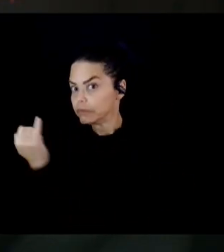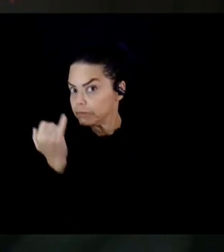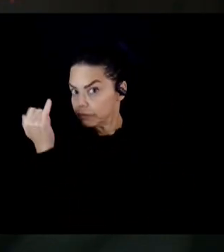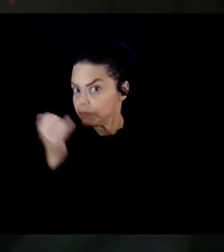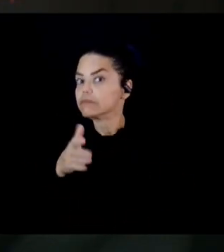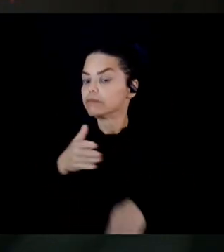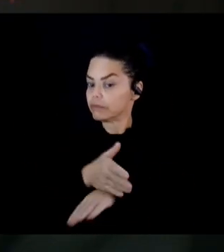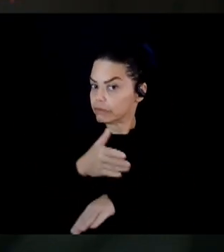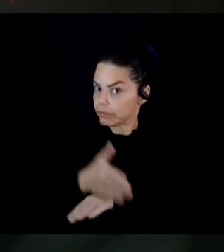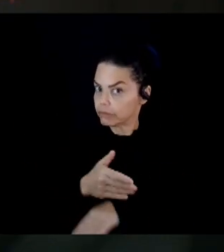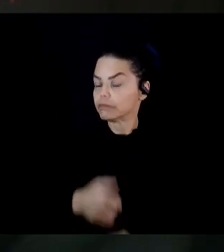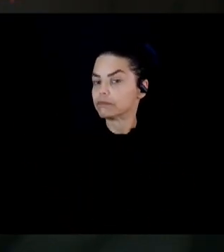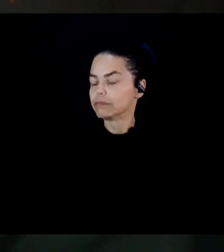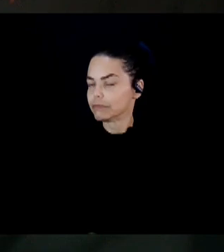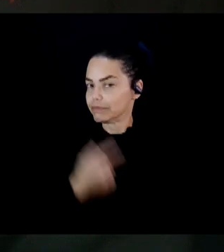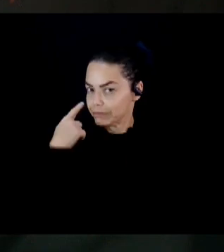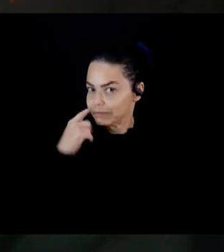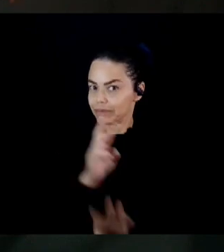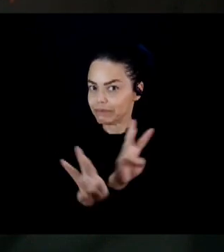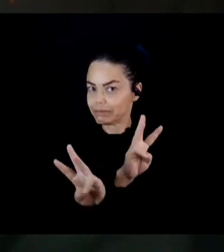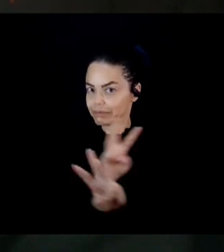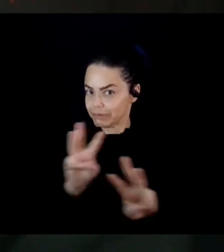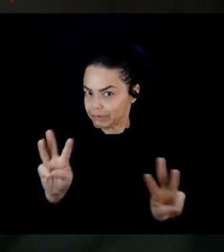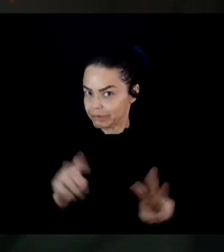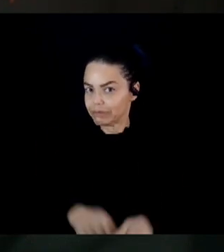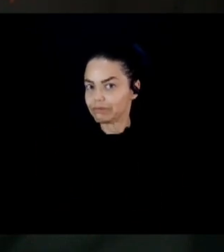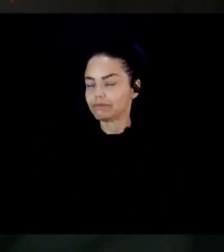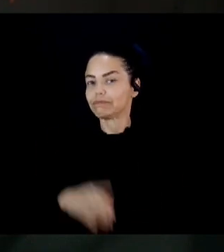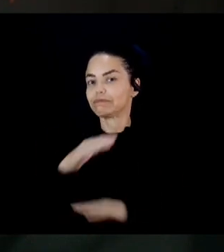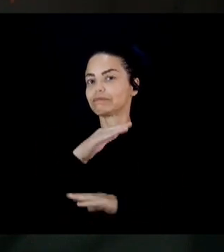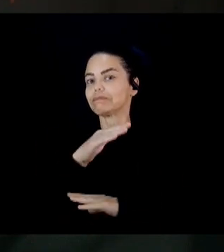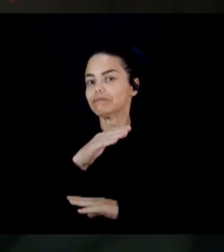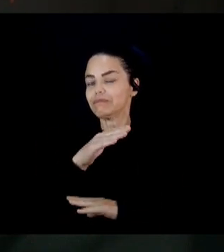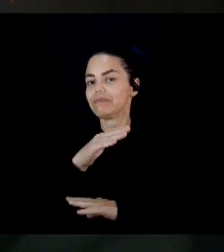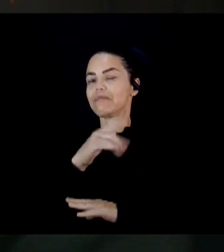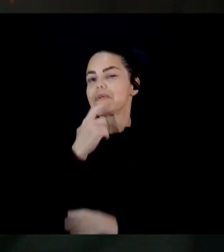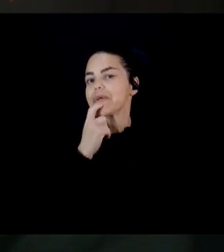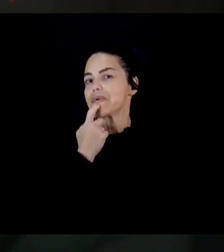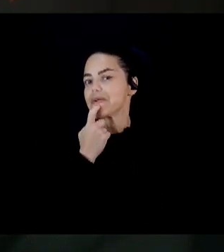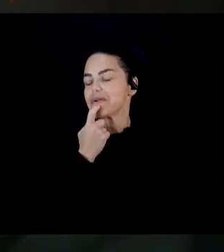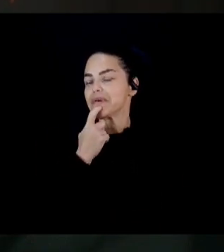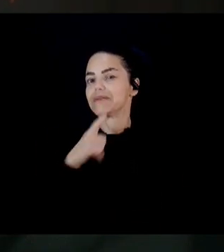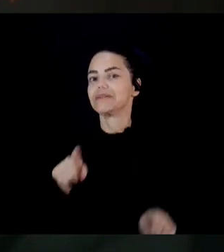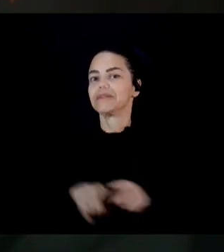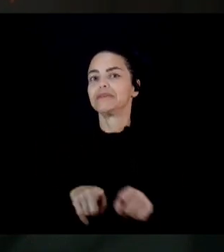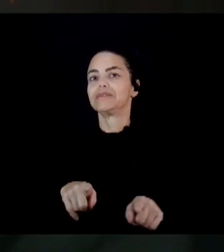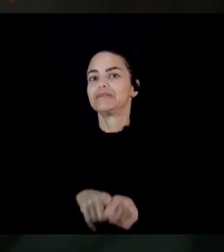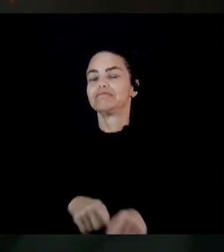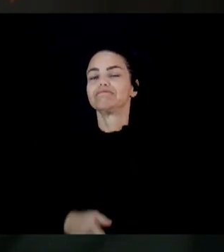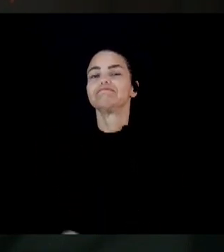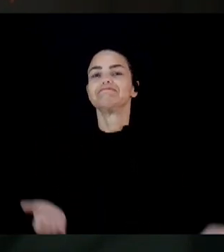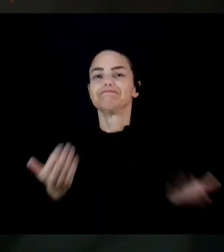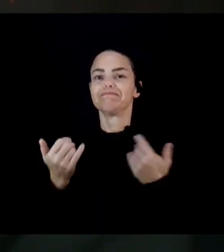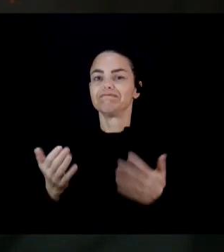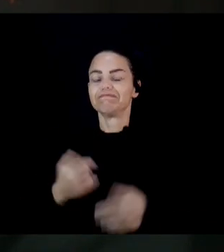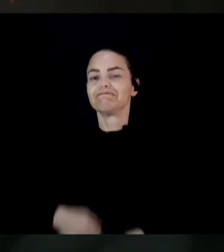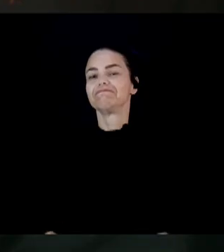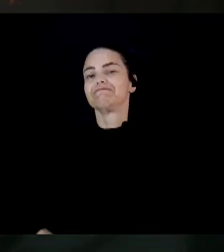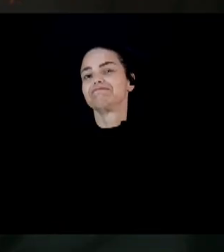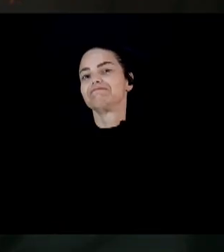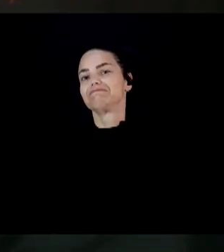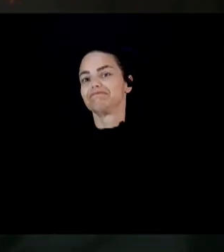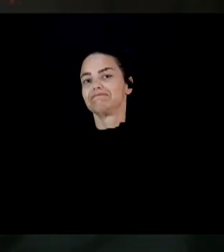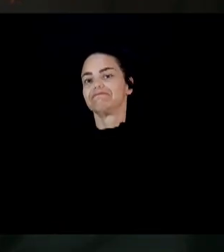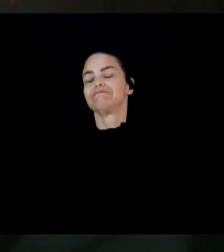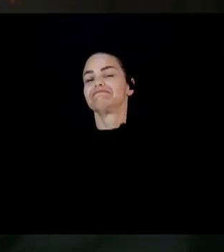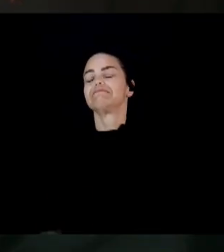tá? Acessa lá, então, o site da Câmara de Campinas e contribua com a sua ideia, a